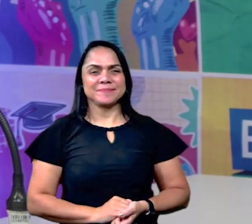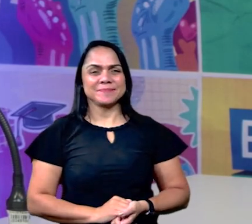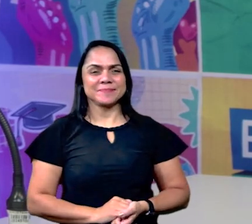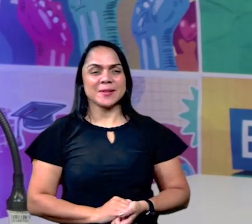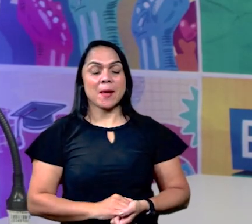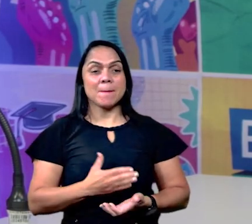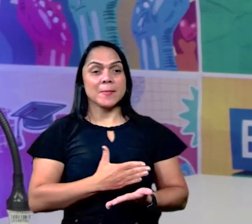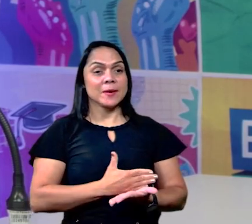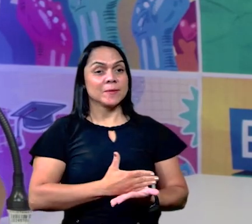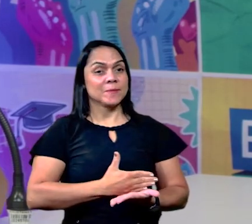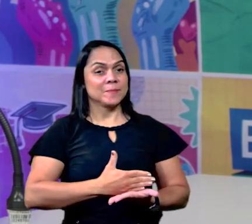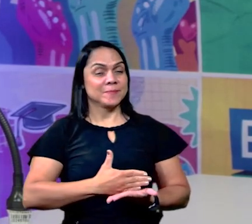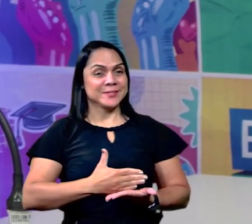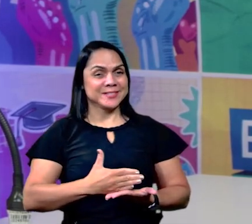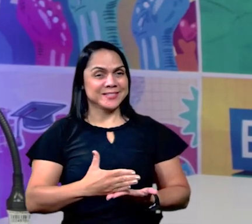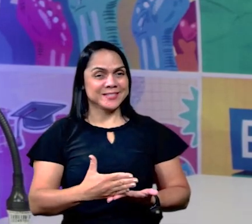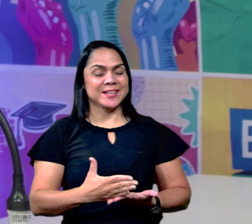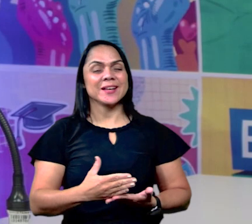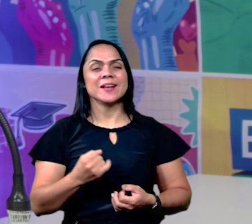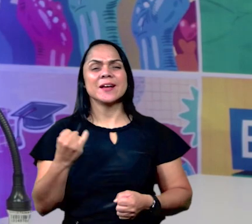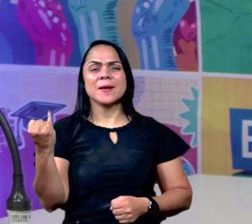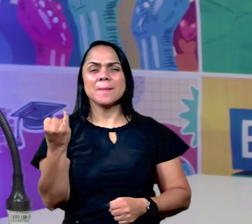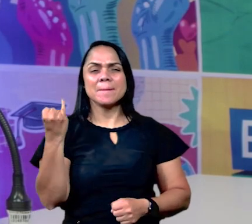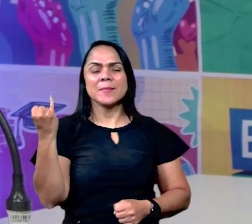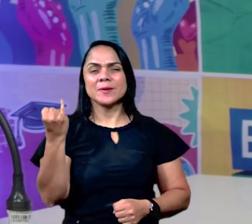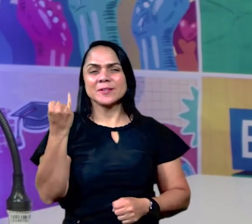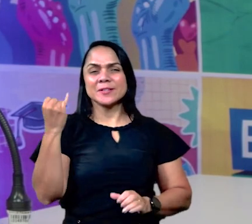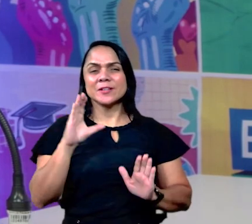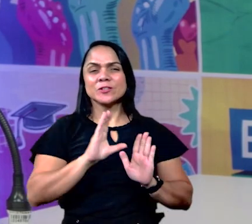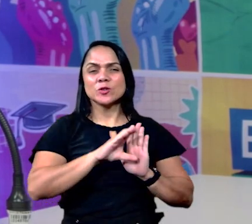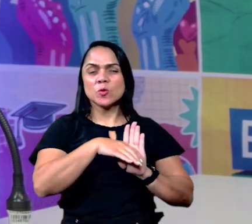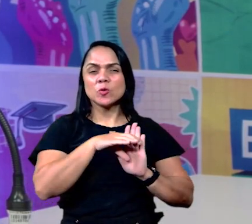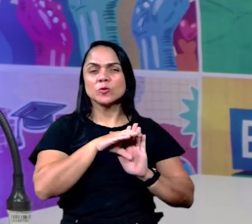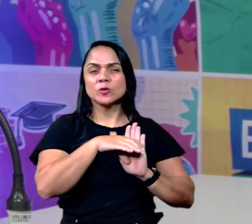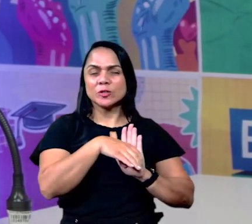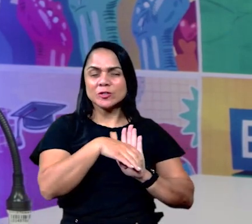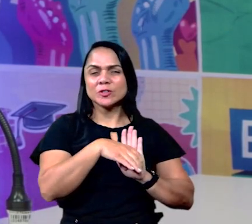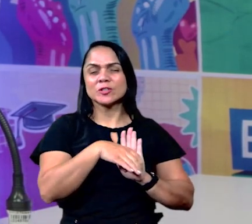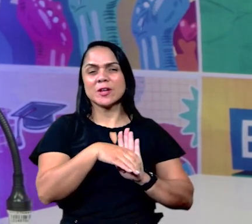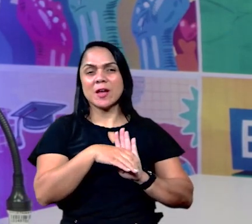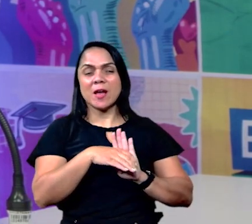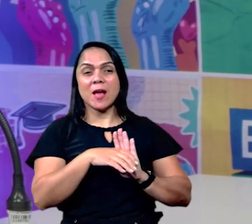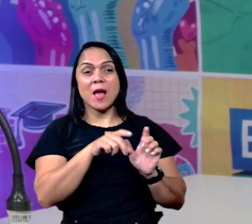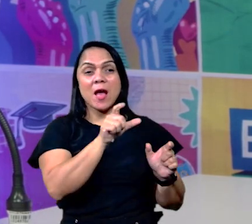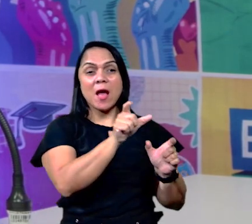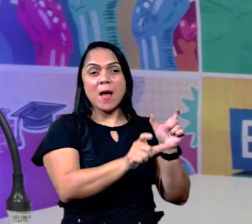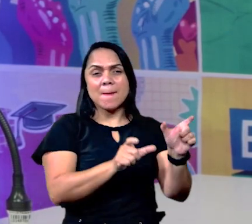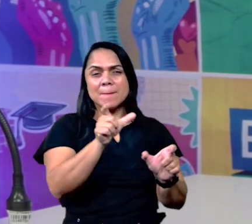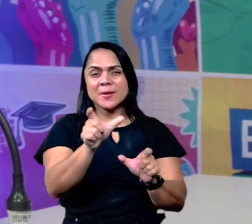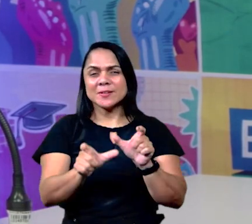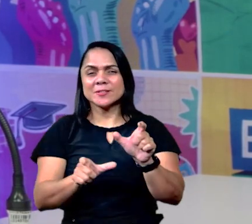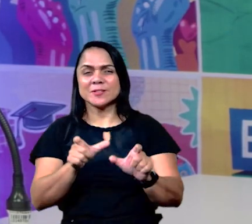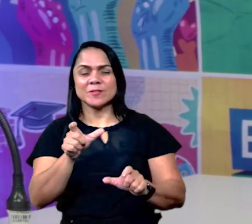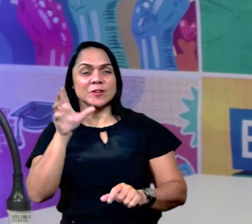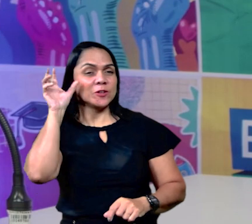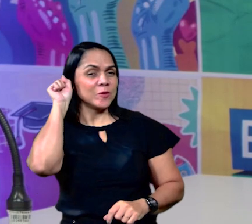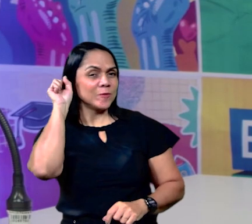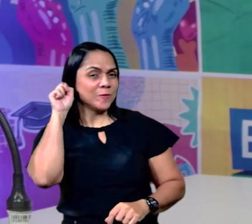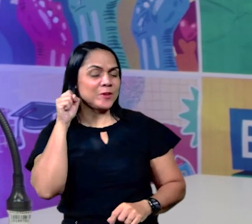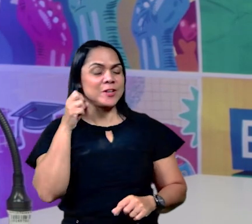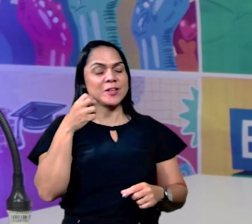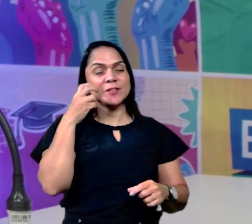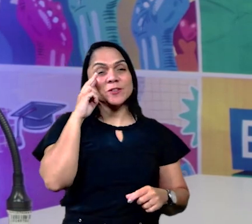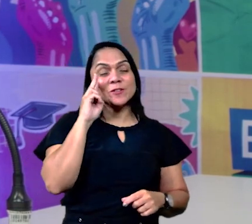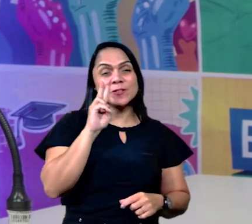gente começar, é importante a gente contextualizar o pessoal que está nos ouvindo, nos vendo, sobre o conceito